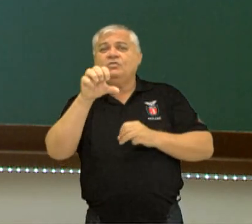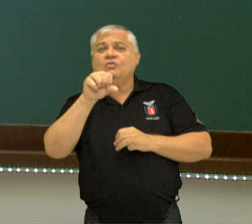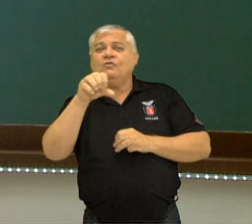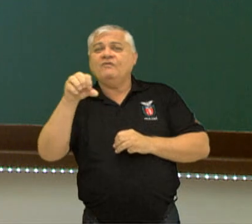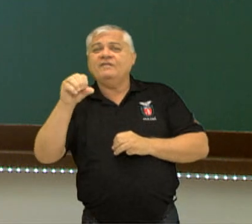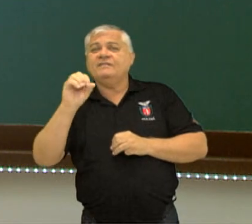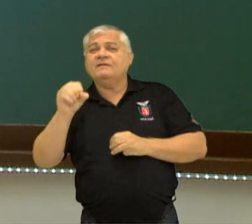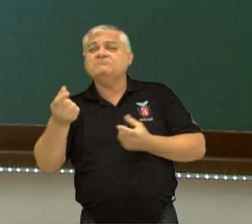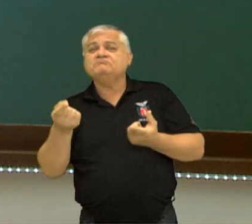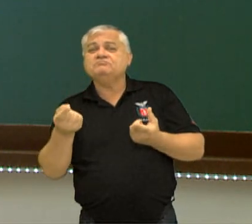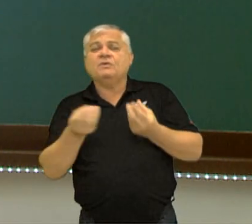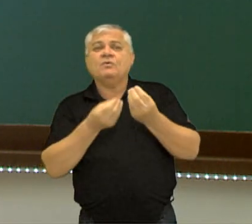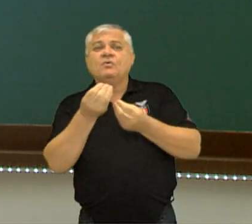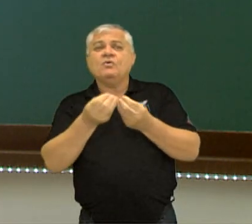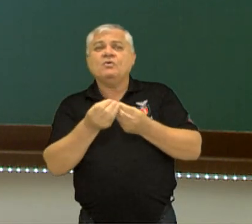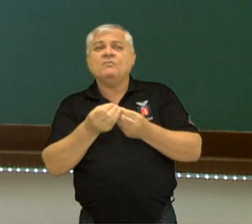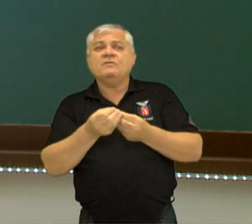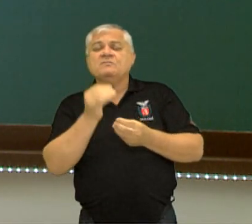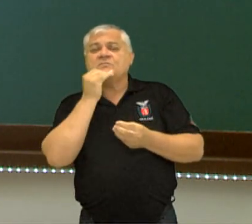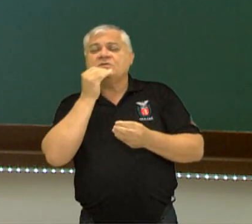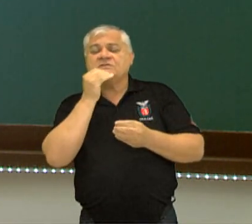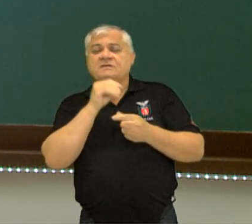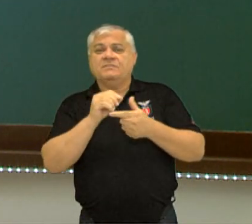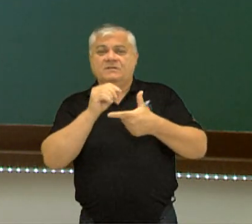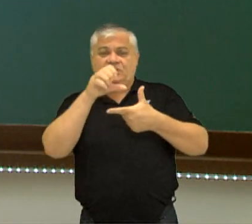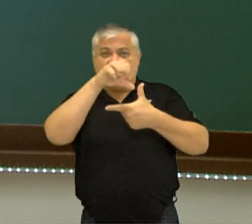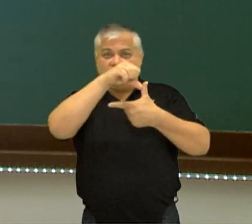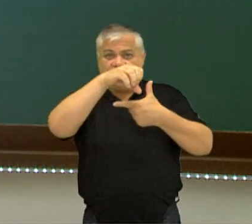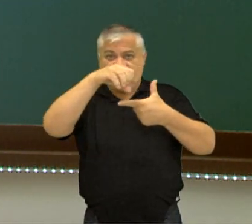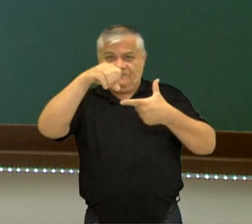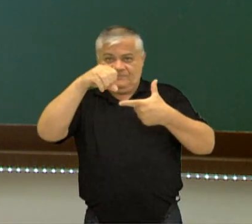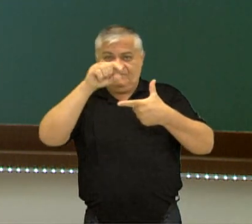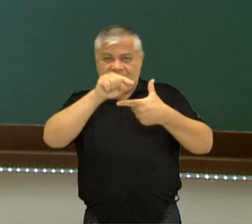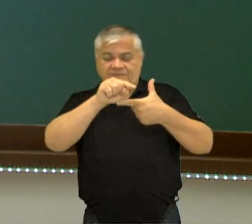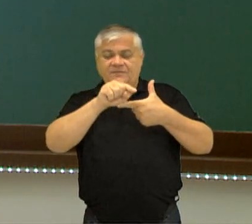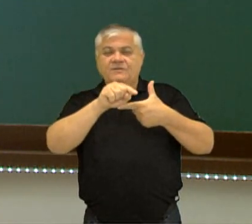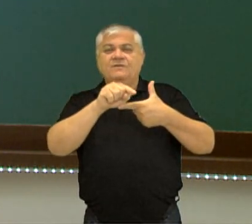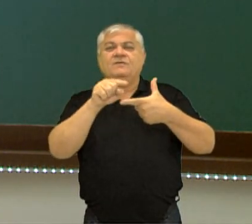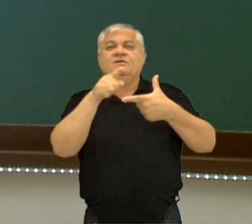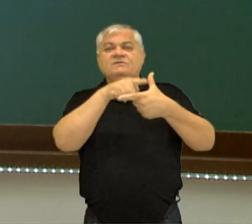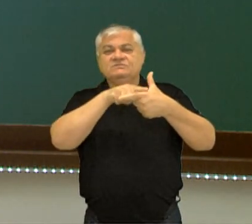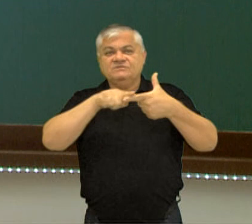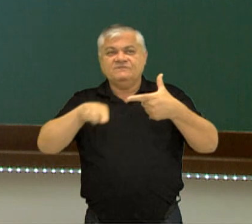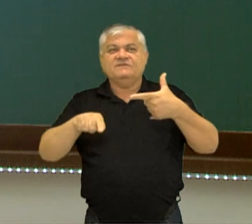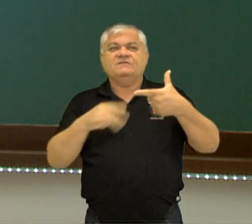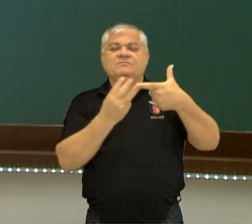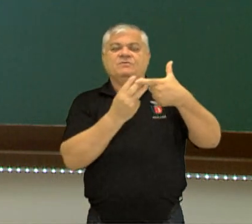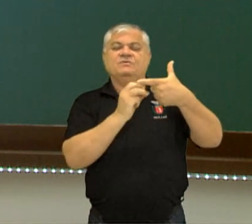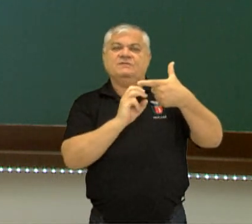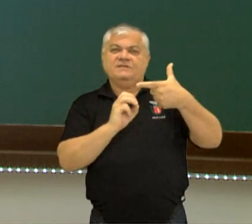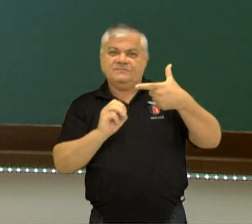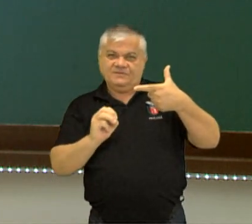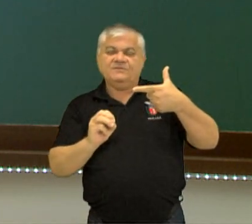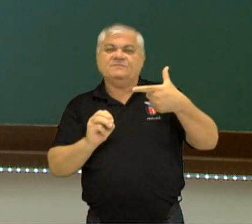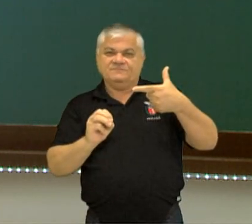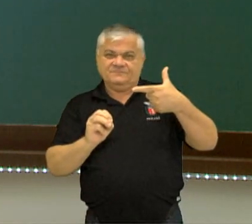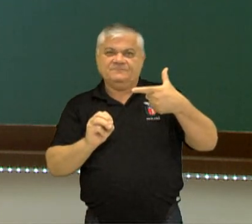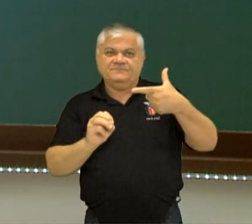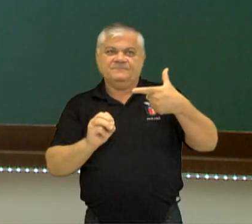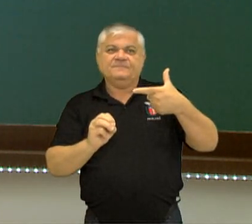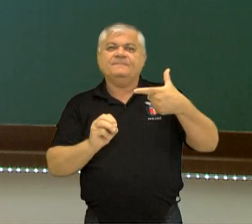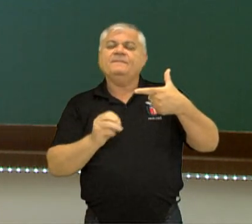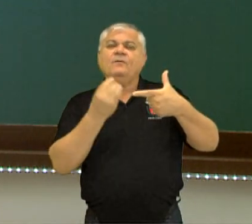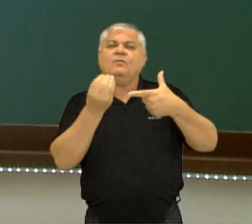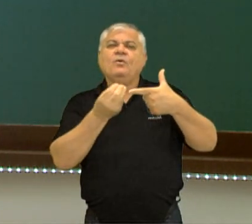90.000. E agora eu isolo, né, pessoal? O menos 90.000 passa para o outro lado mais, e o 3.000 que estava multiplicando passa